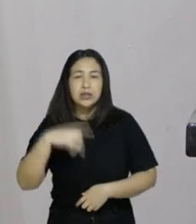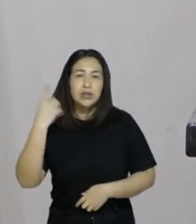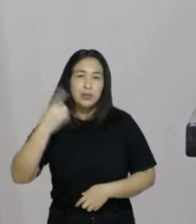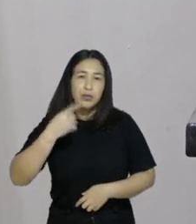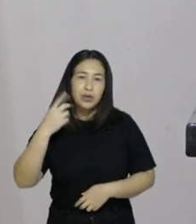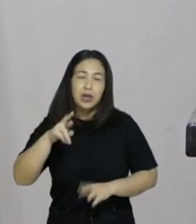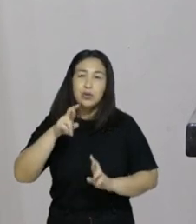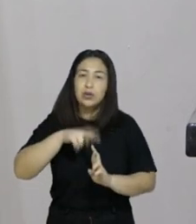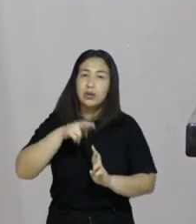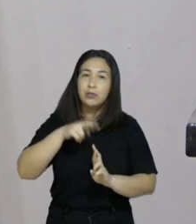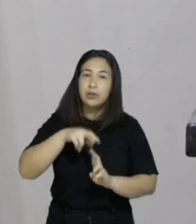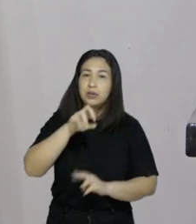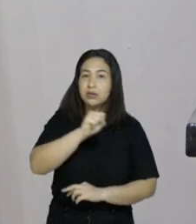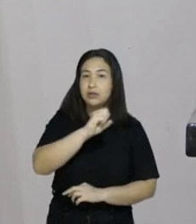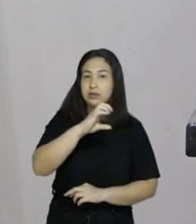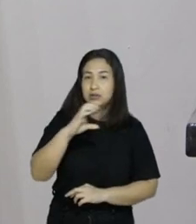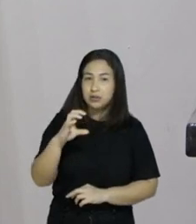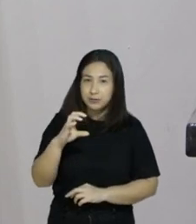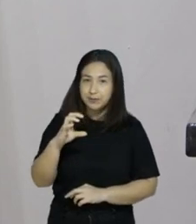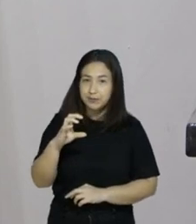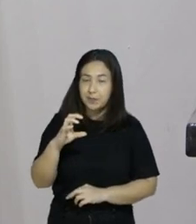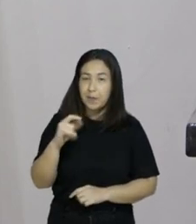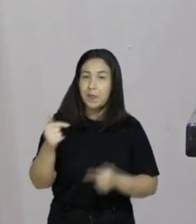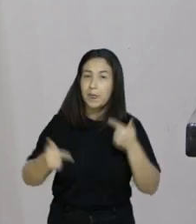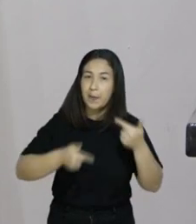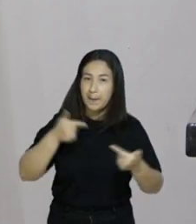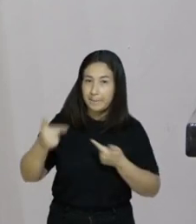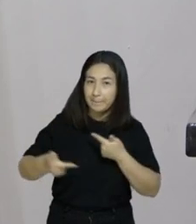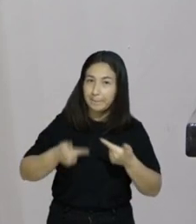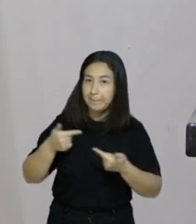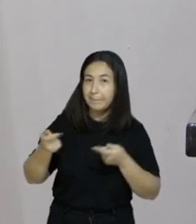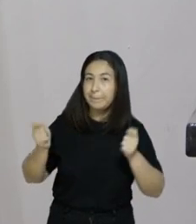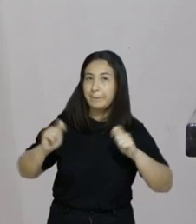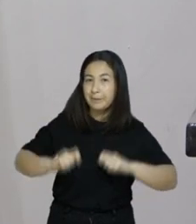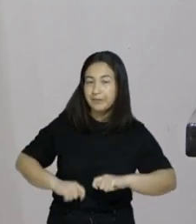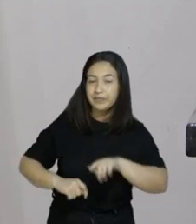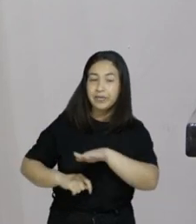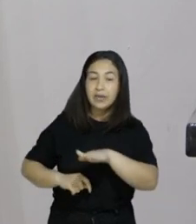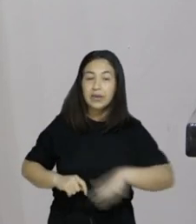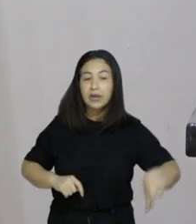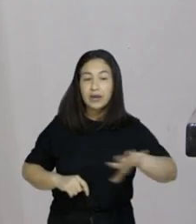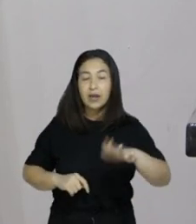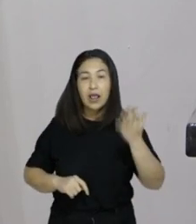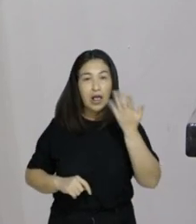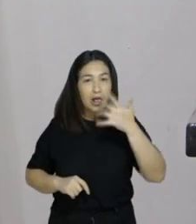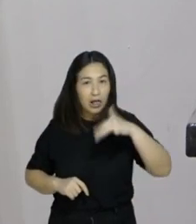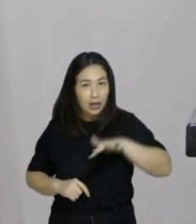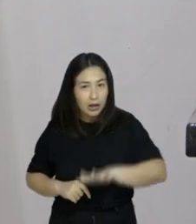dos catarinenses, a gente trabalhe para proporcionar às crianças